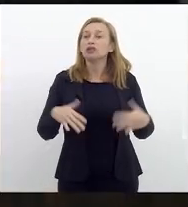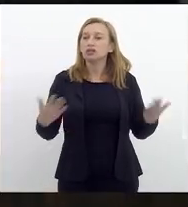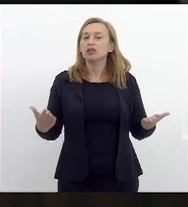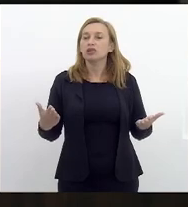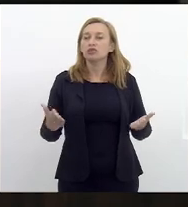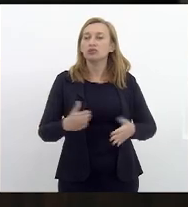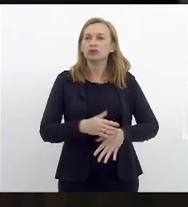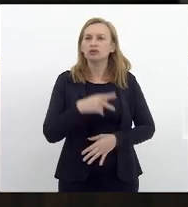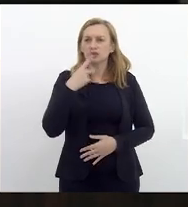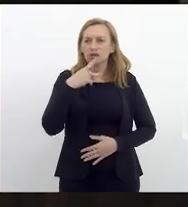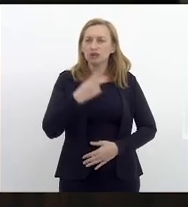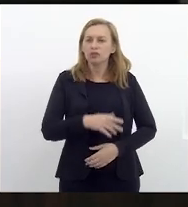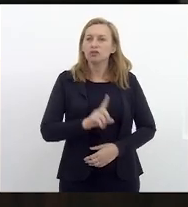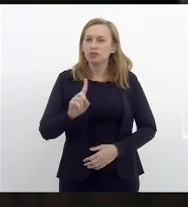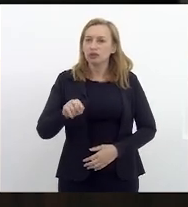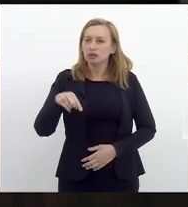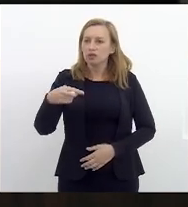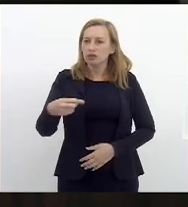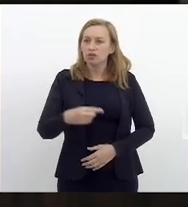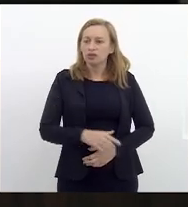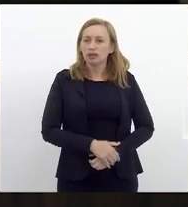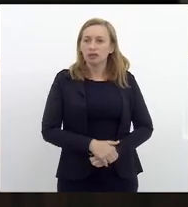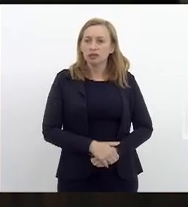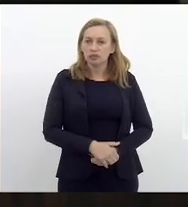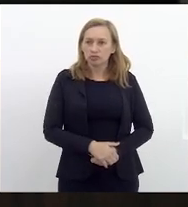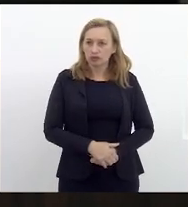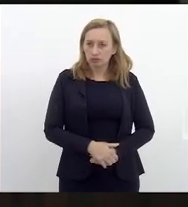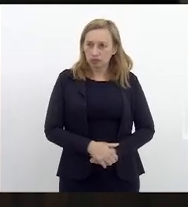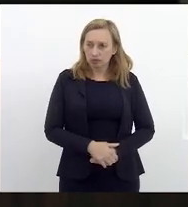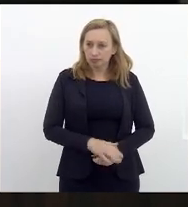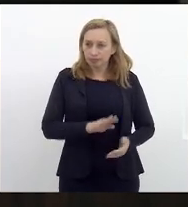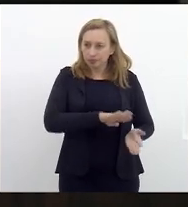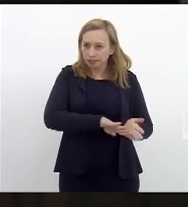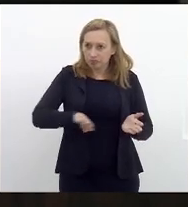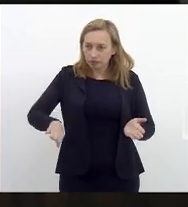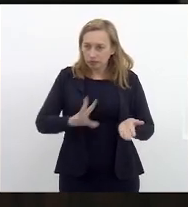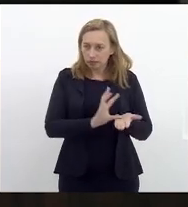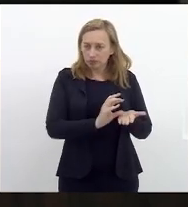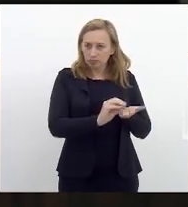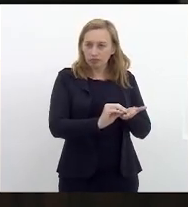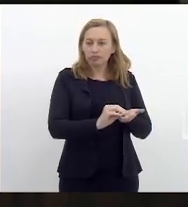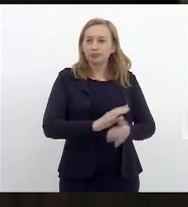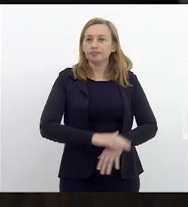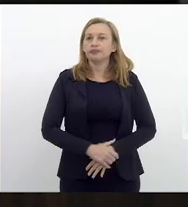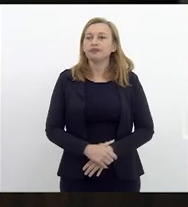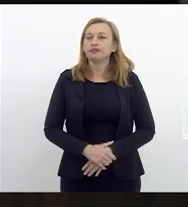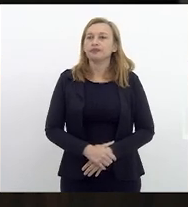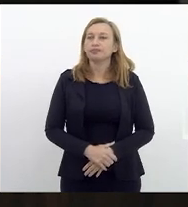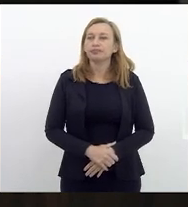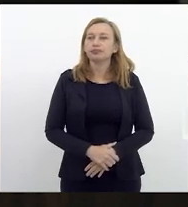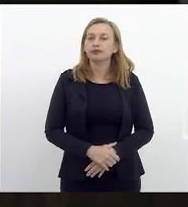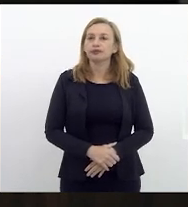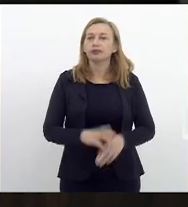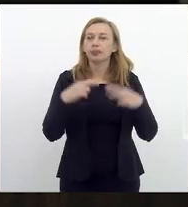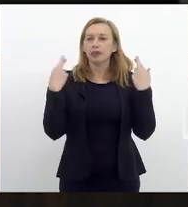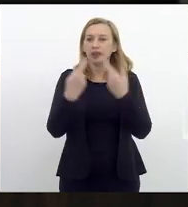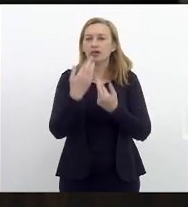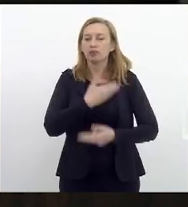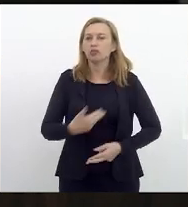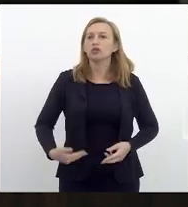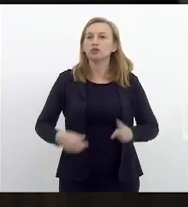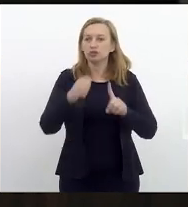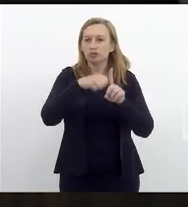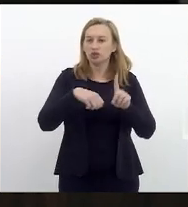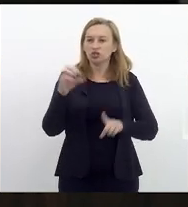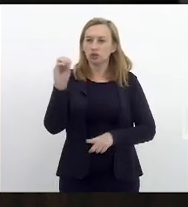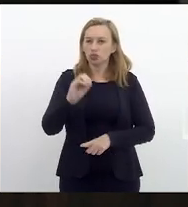aos pareceres, em seguida sai de pauta e vamos realizar uma audiência pública no mês de